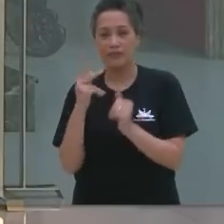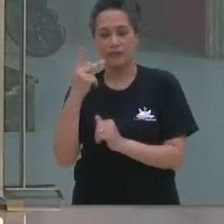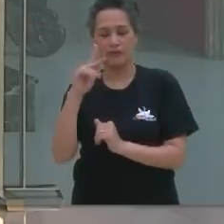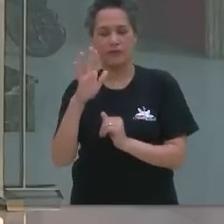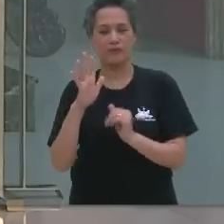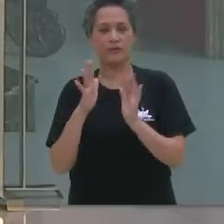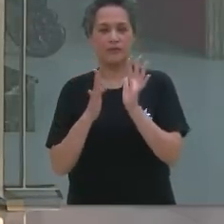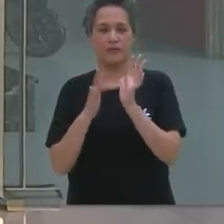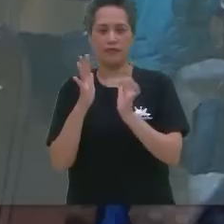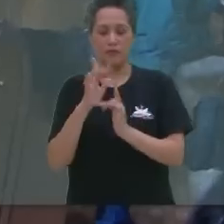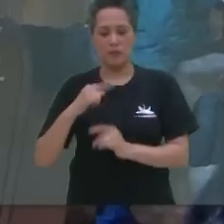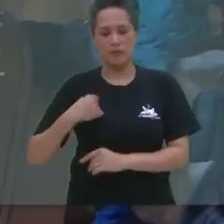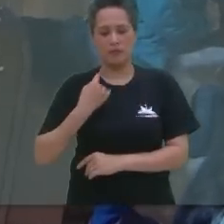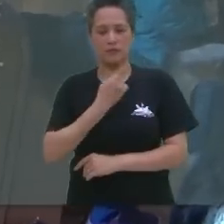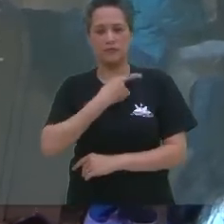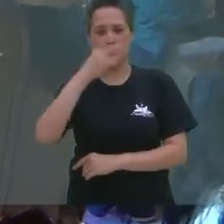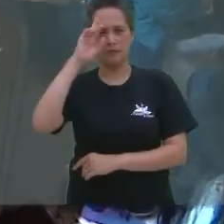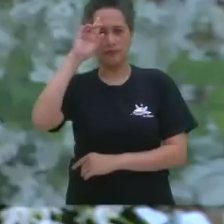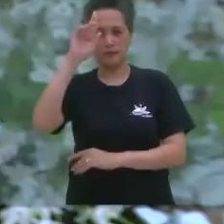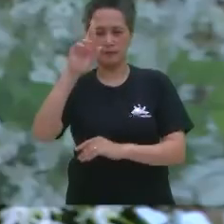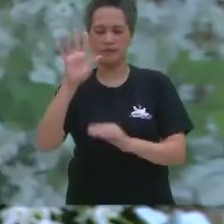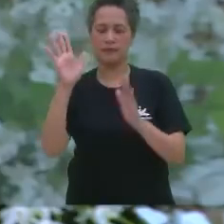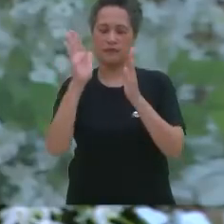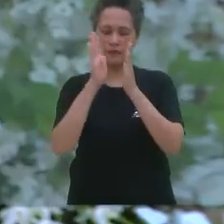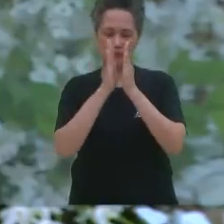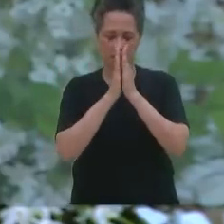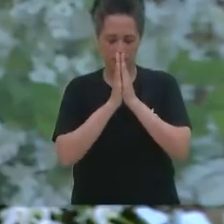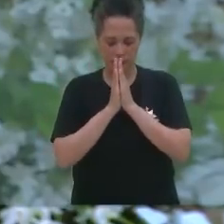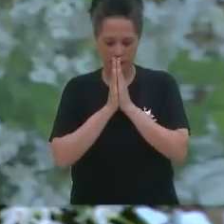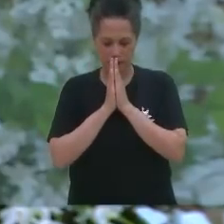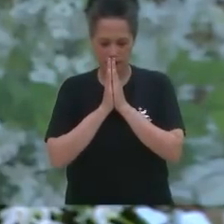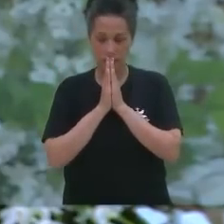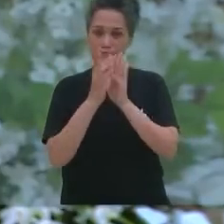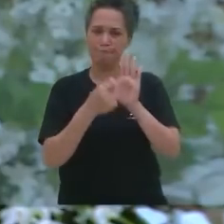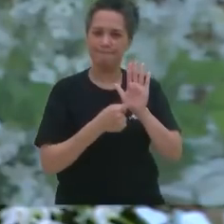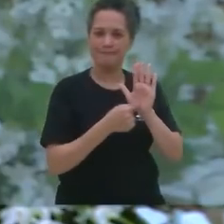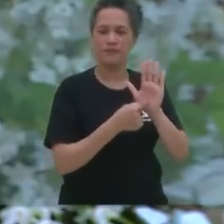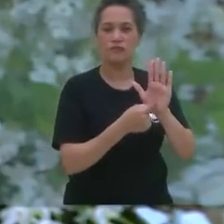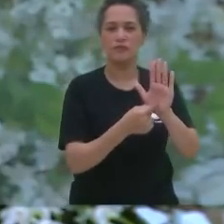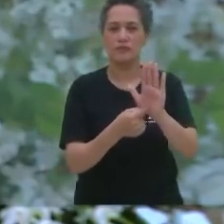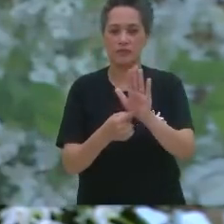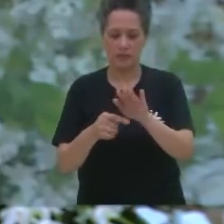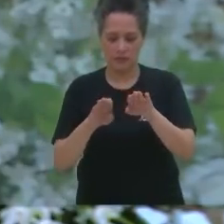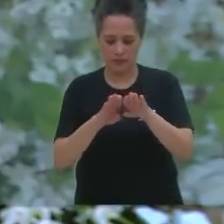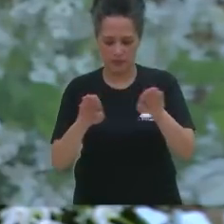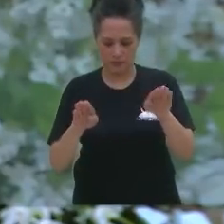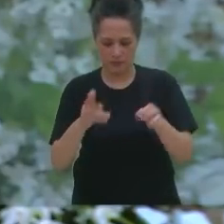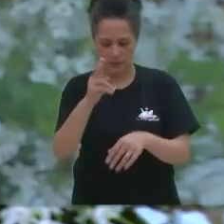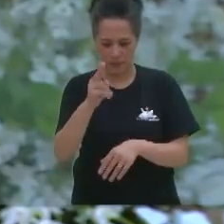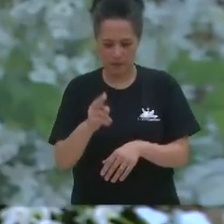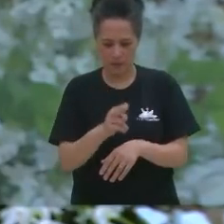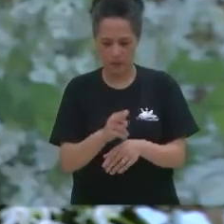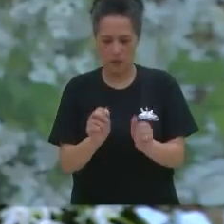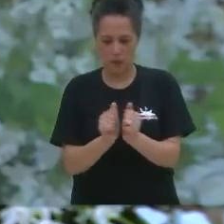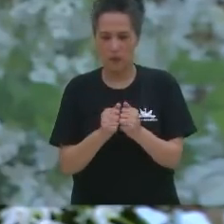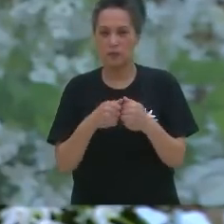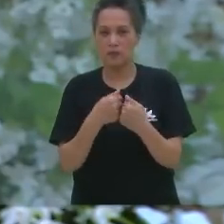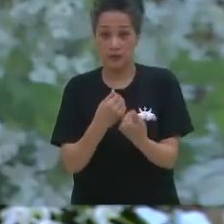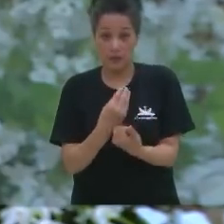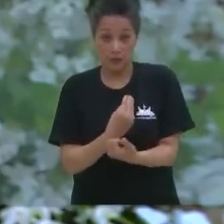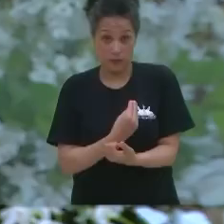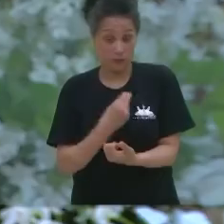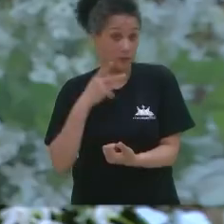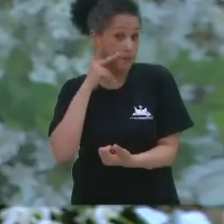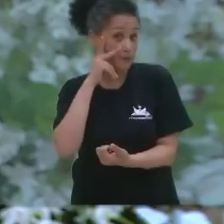Cristo Senhor nosso. Amém. Amém. Apresentemos o altar do Senhor com o pão e o vinho, nossa